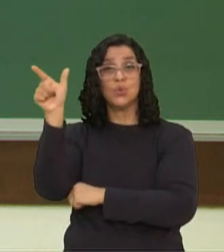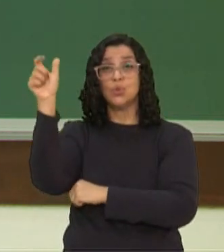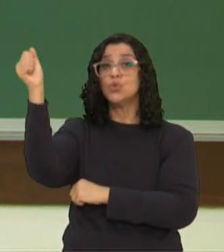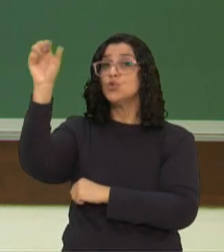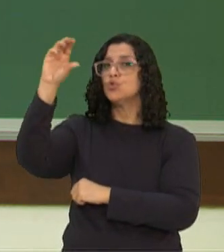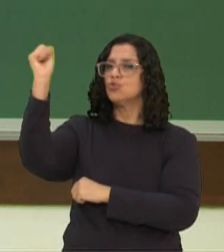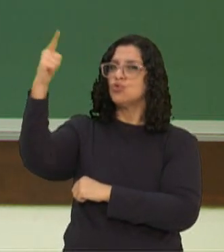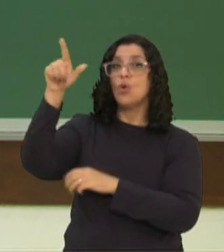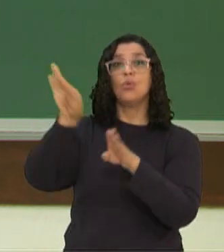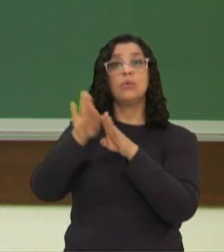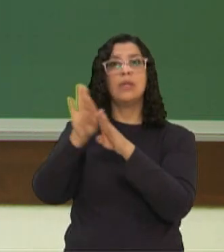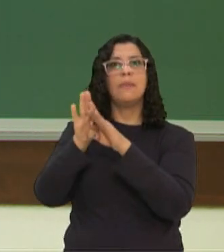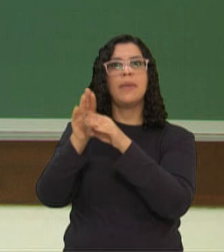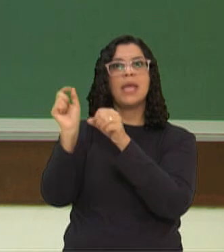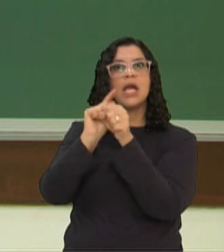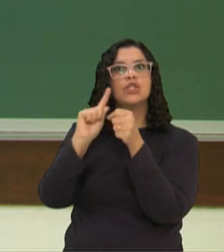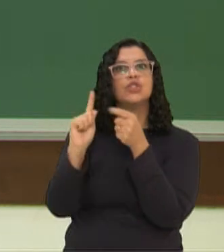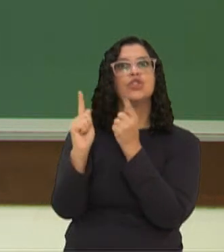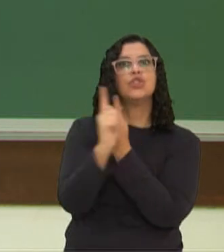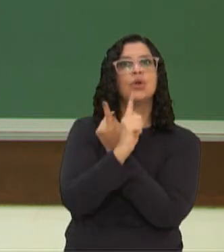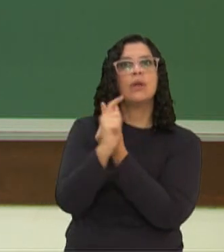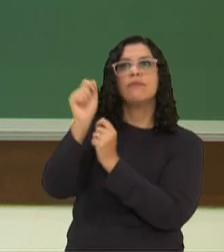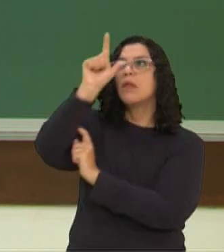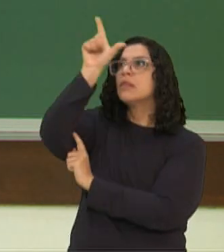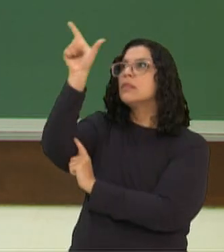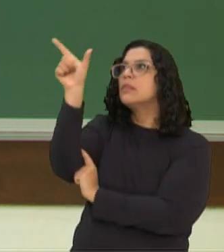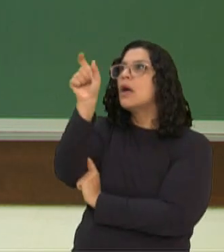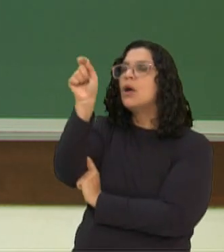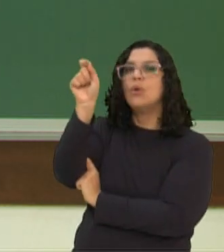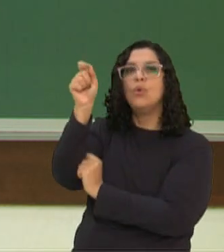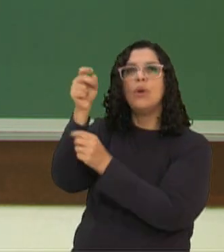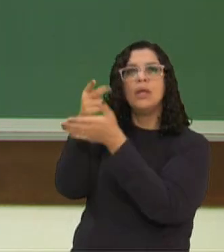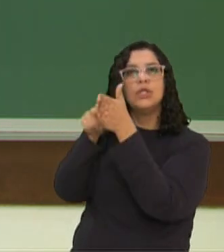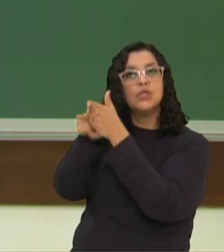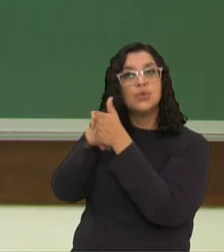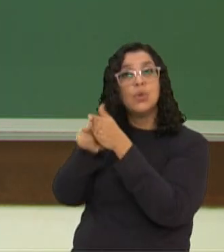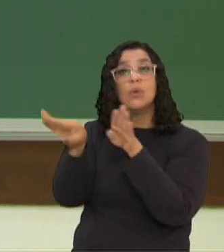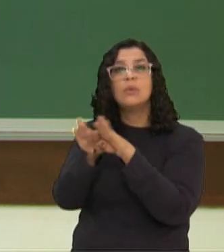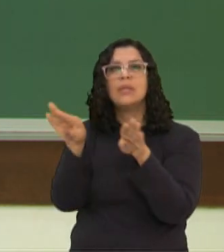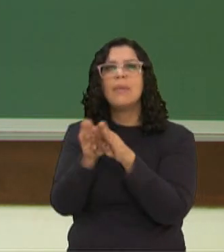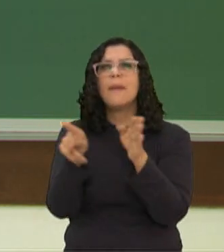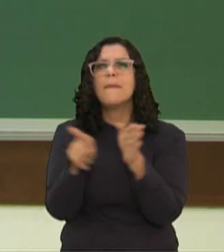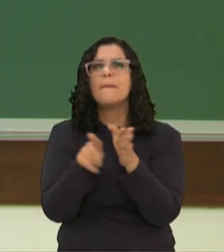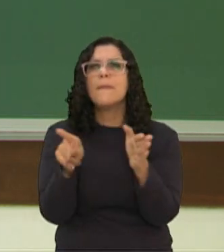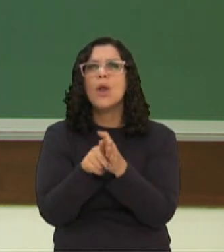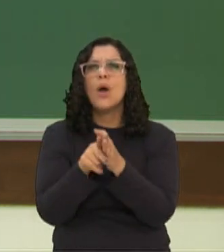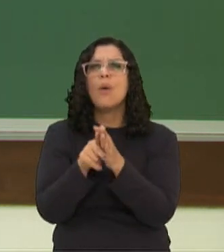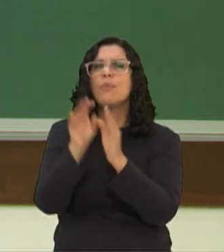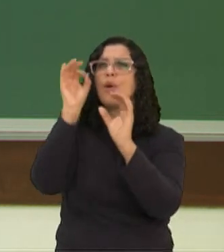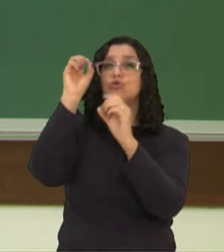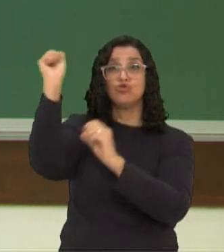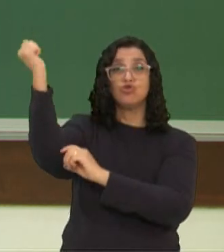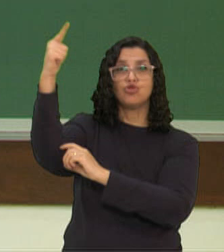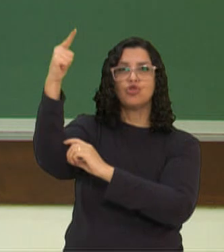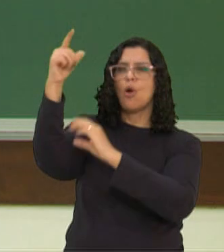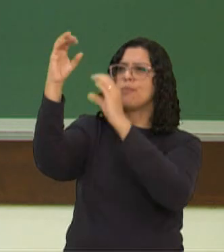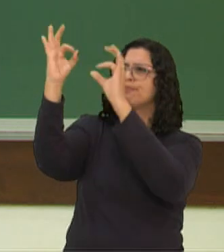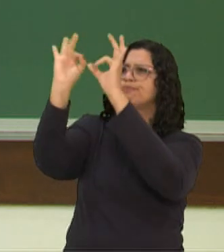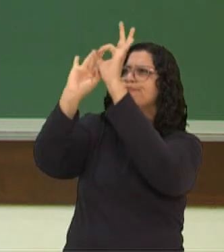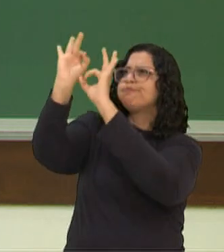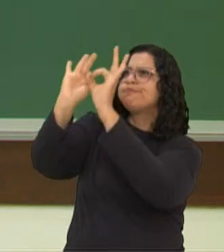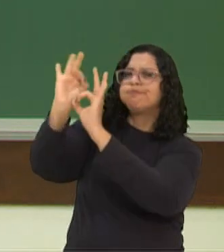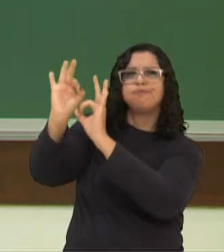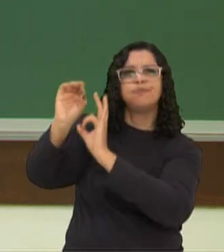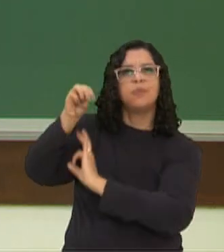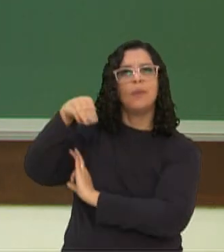também é o primeiro cara a identificar manchas no Sol. Coisas que não são vistas a olho nu, não dava para perceber muito bem se você está no